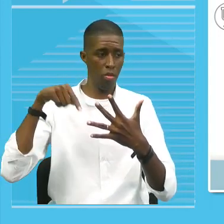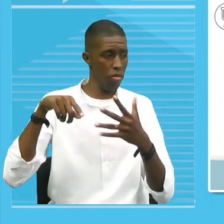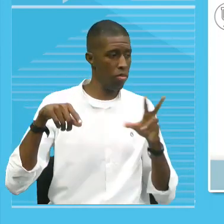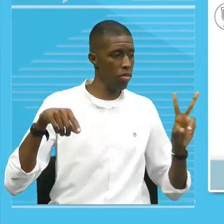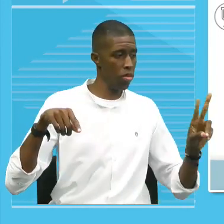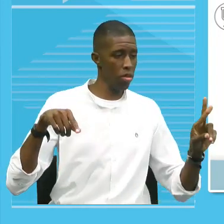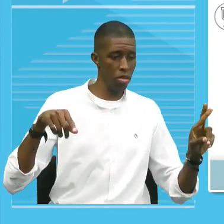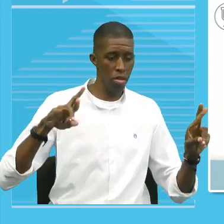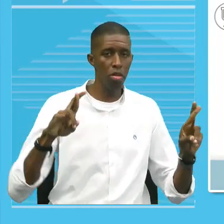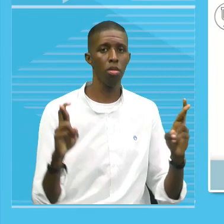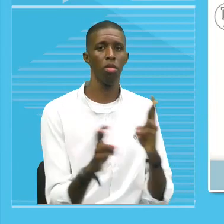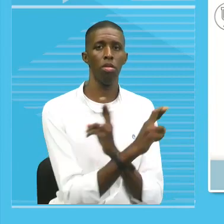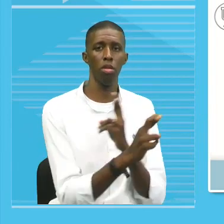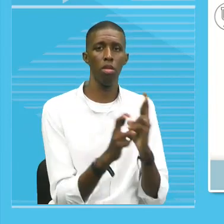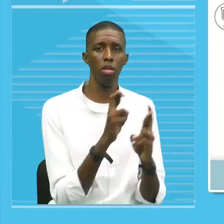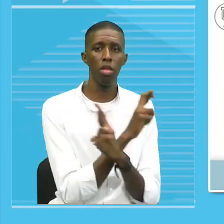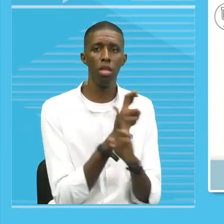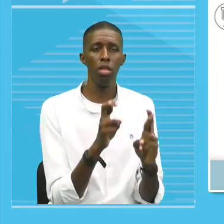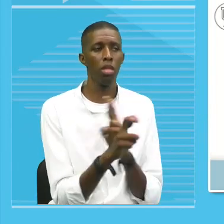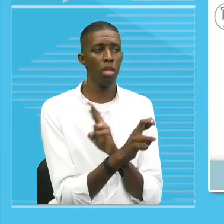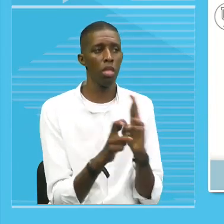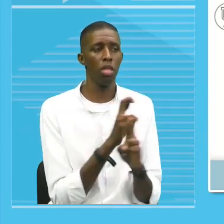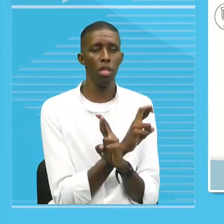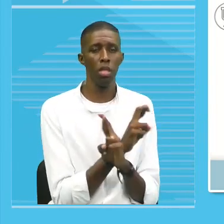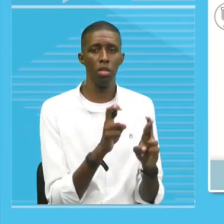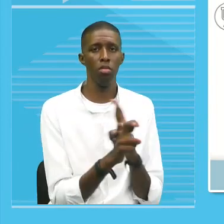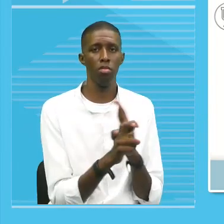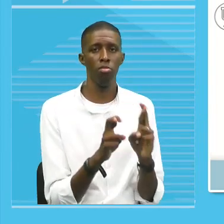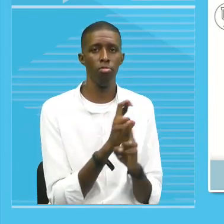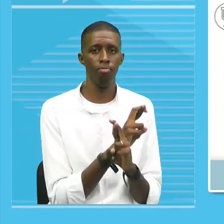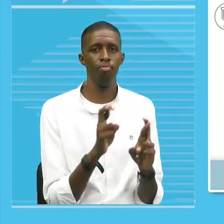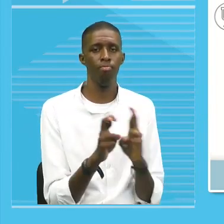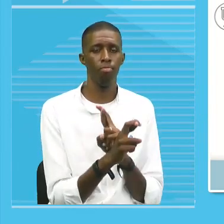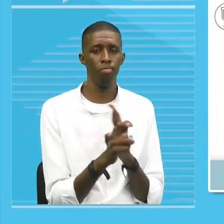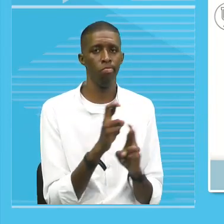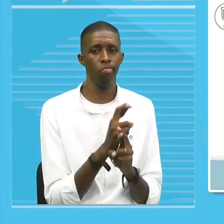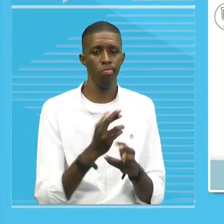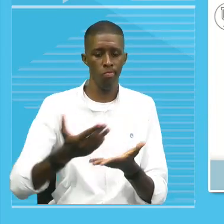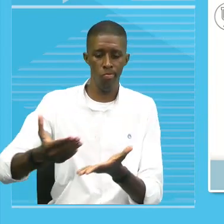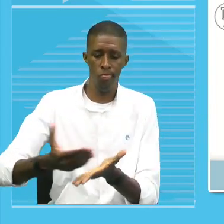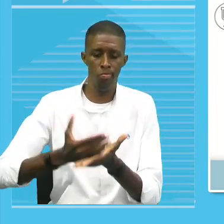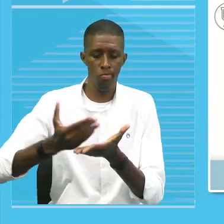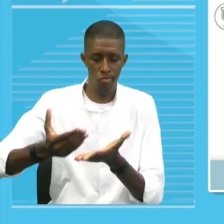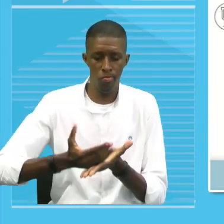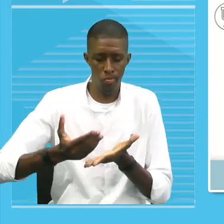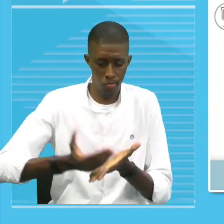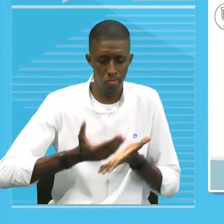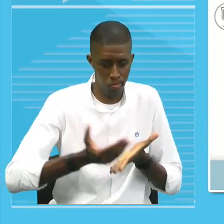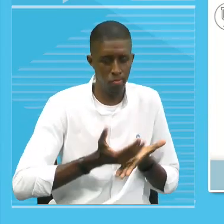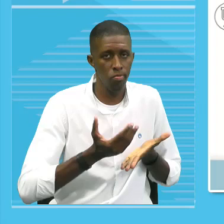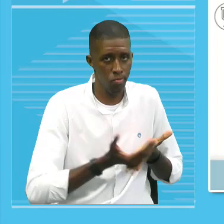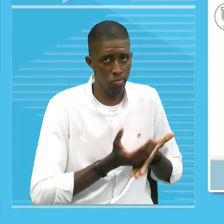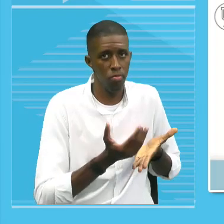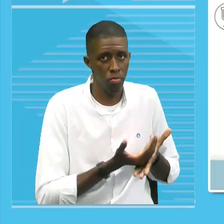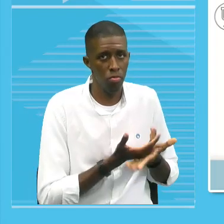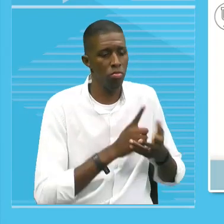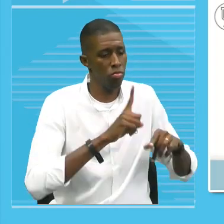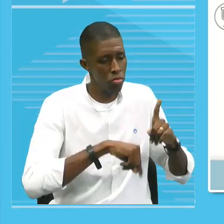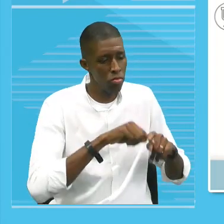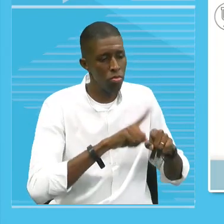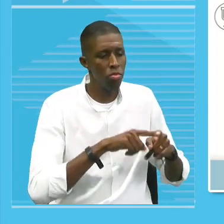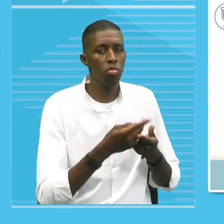coleta a coleta essa palavra recolexiona a coleta de materiais recicláveis